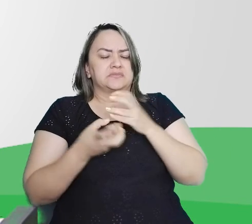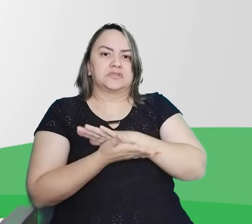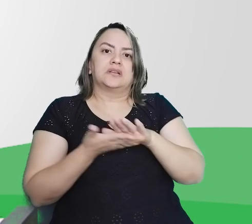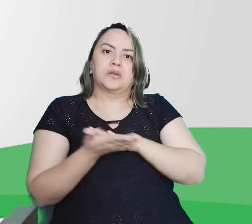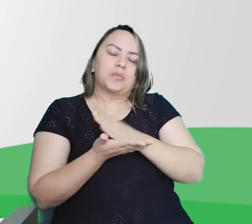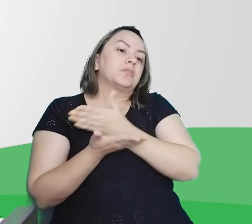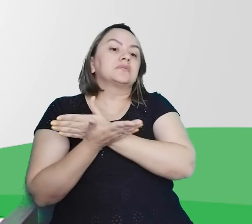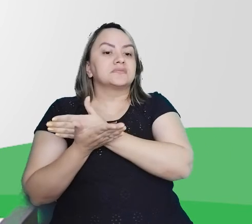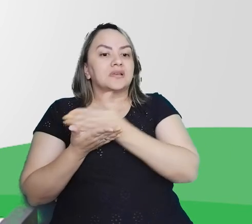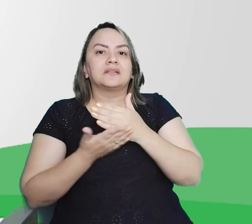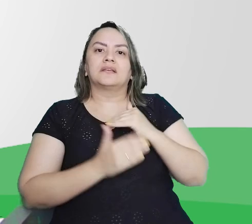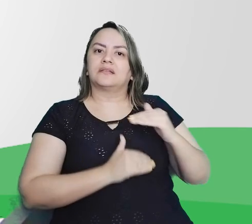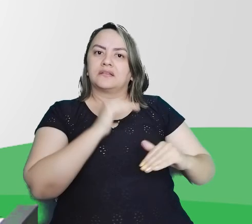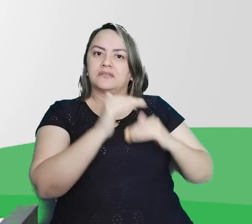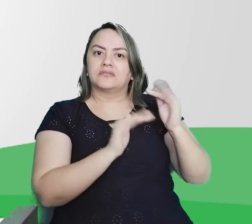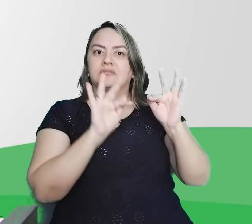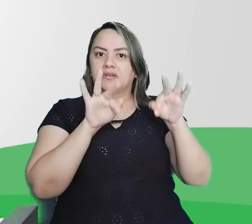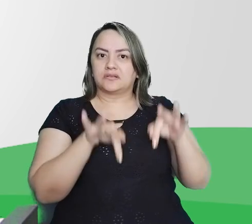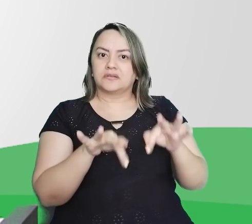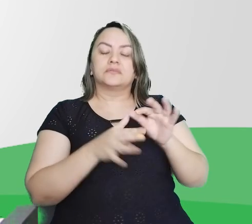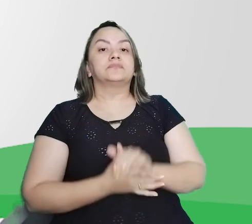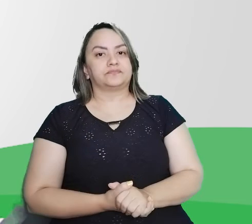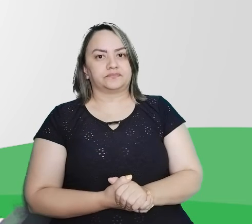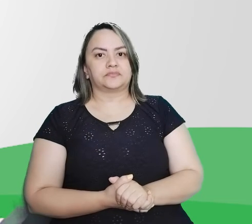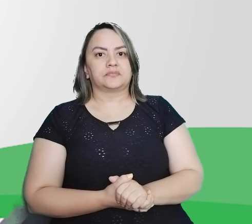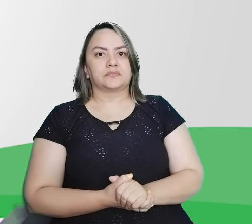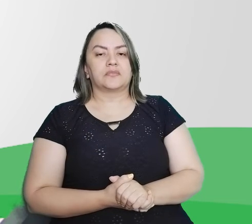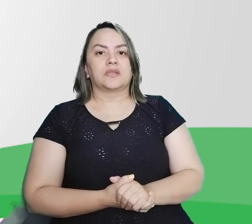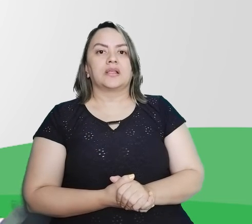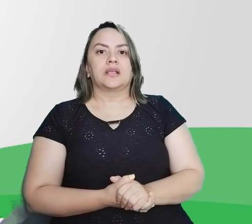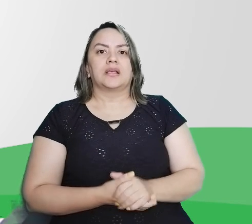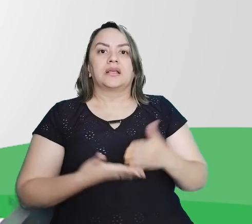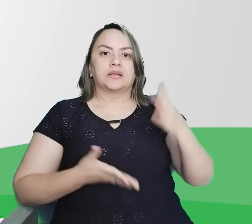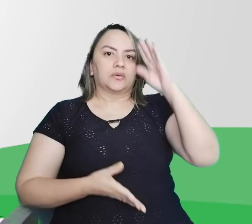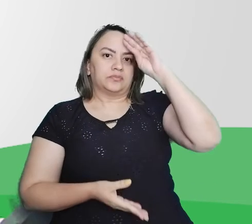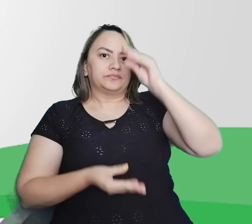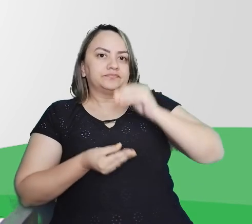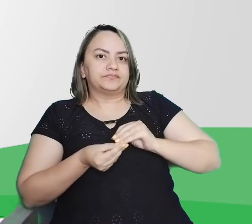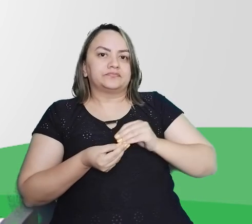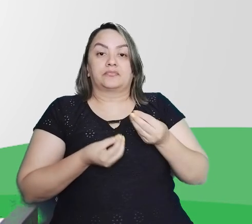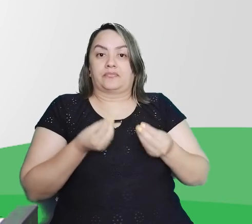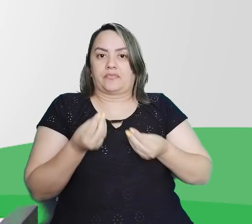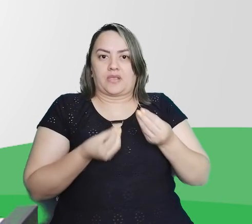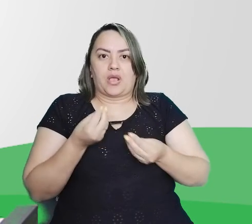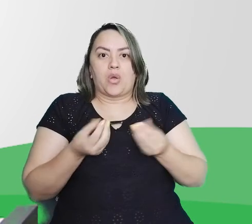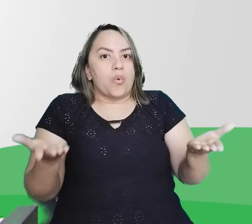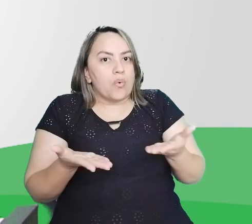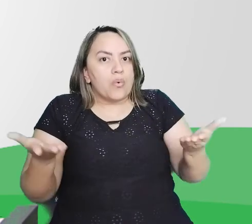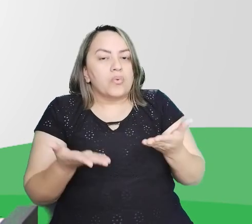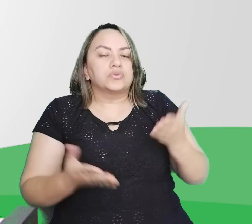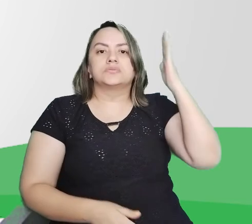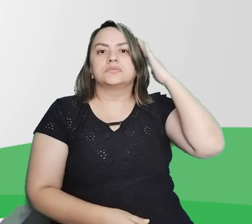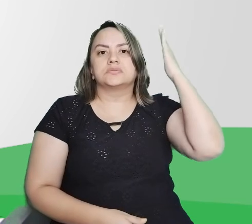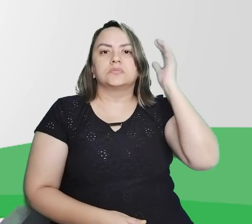nossa aula, vamos revisar? Na aula de hoje, a gente começou se perguntando a respeito da igualdade jurídica entre